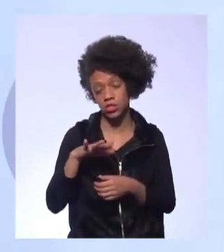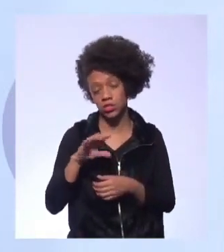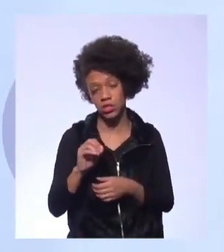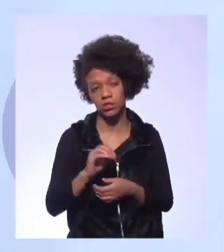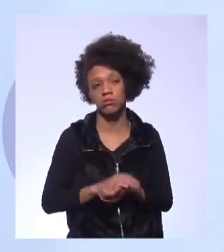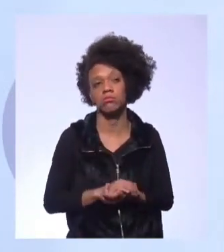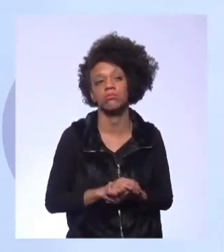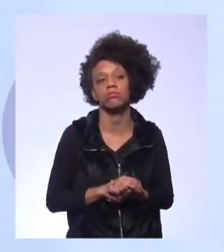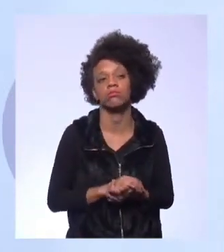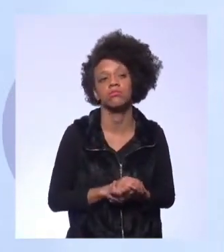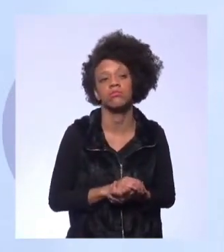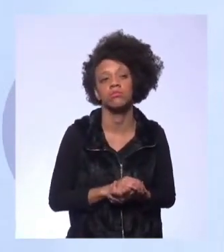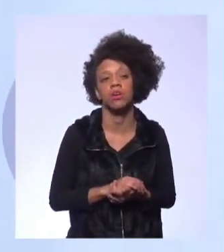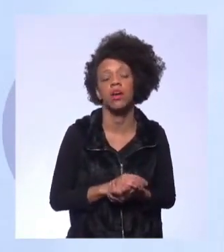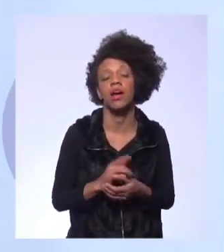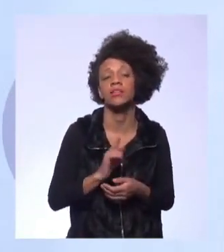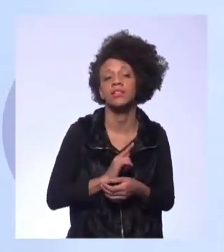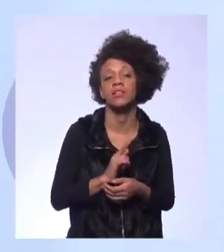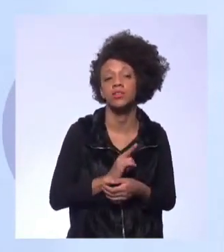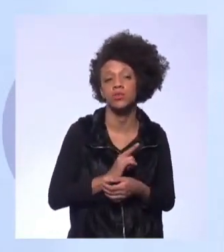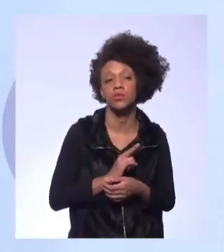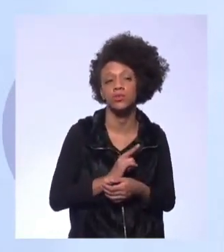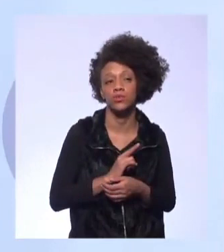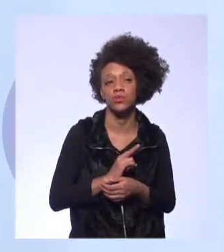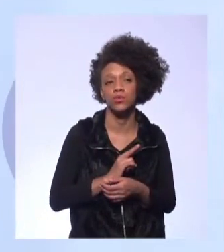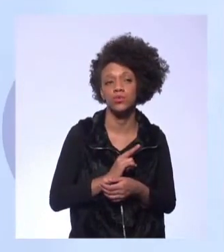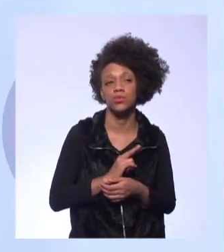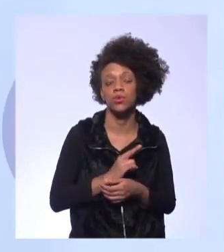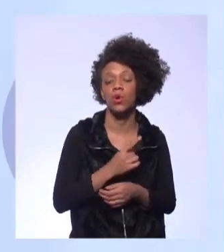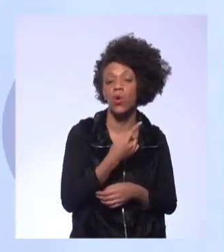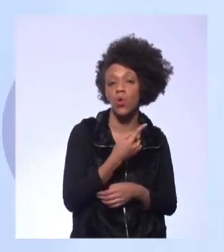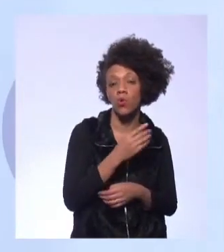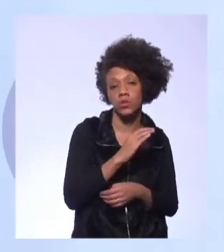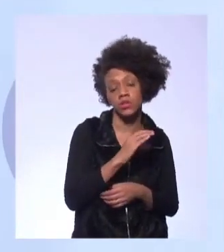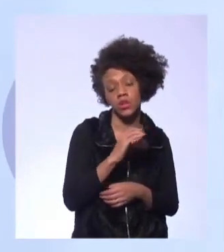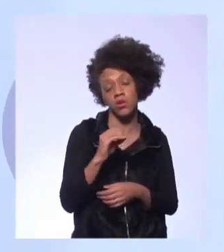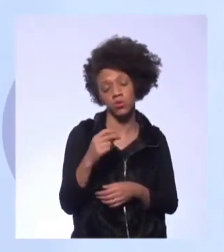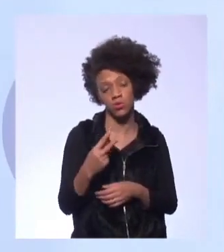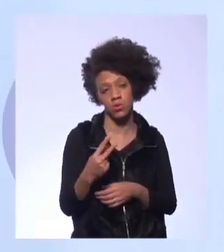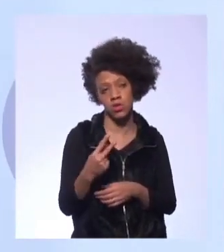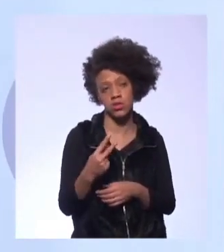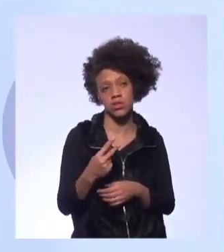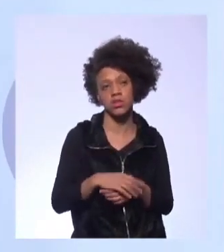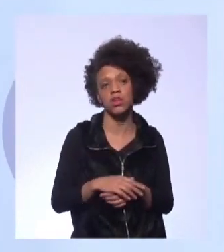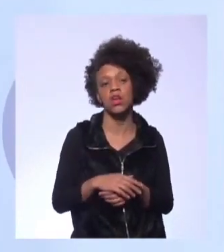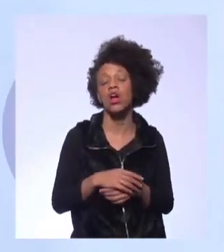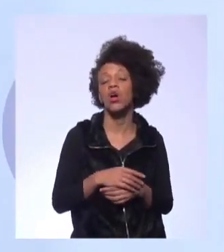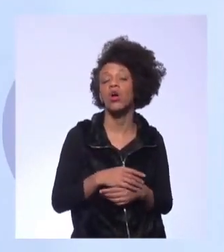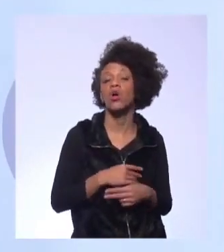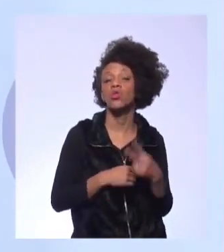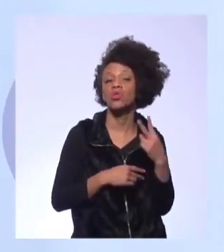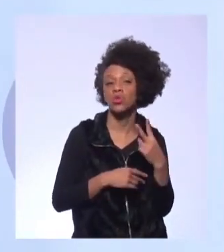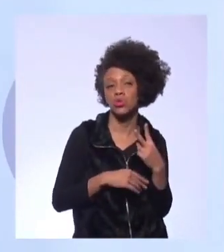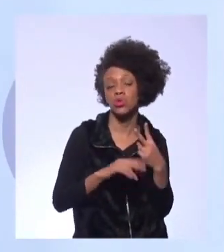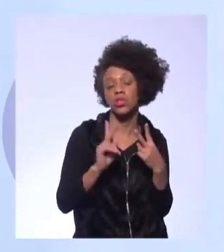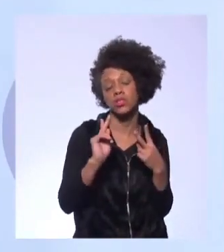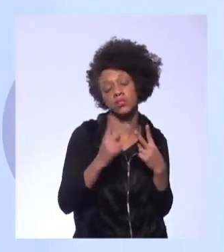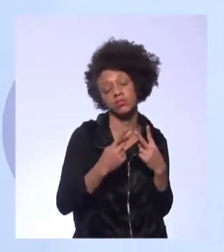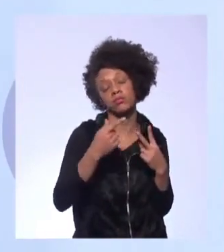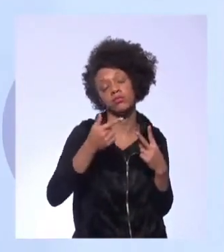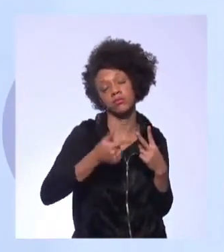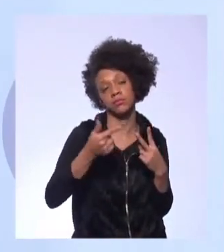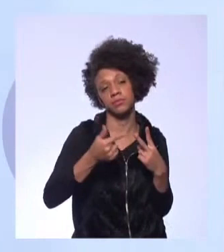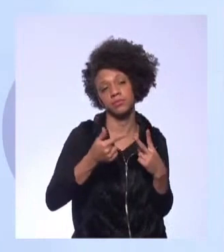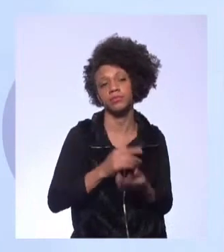2 oxigênio. Aqui eu tenho, ó, 1 carbono, 2 oxigênio, 2 hidrogênio e